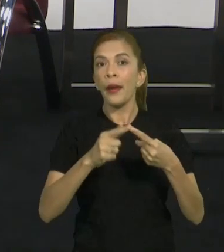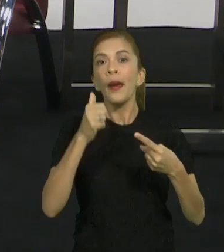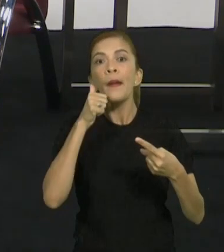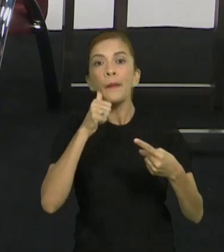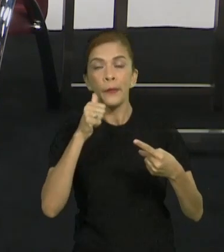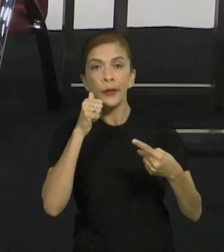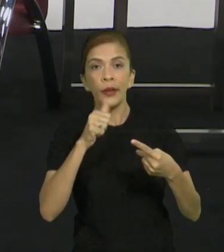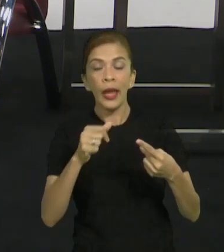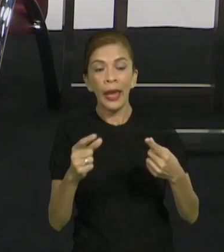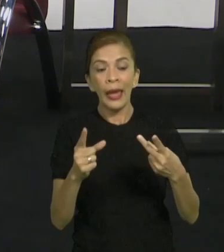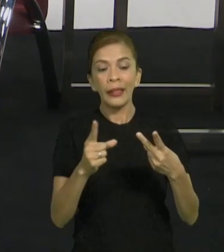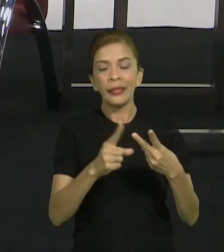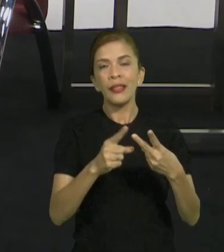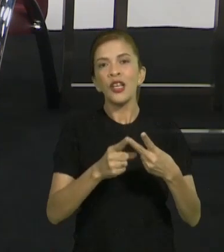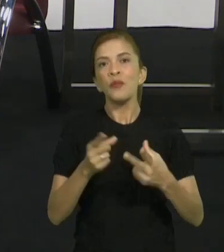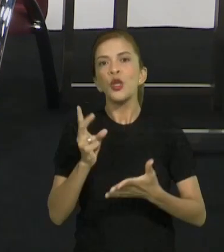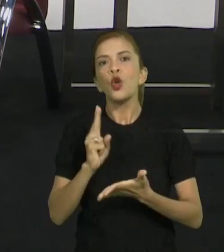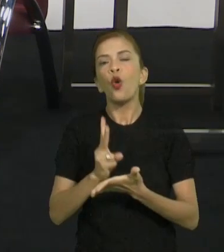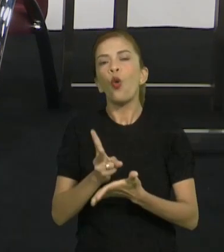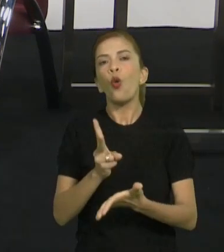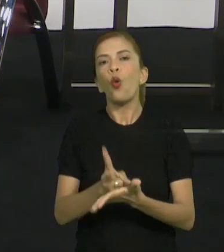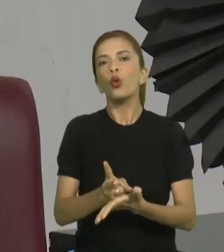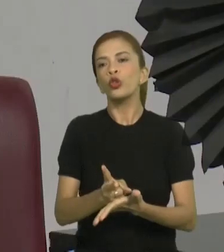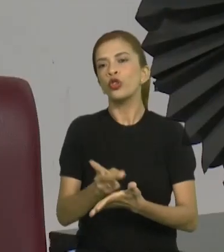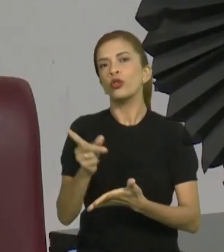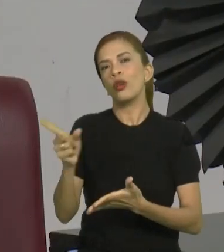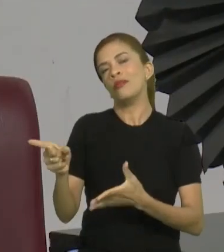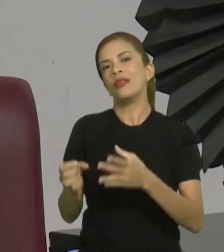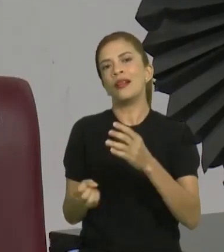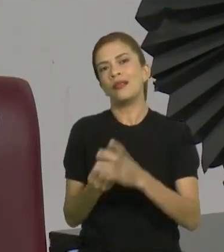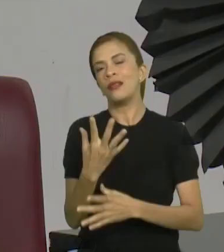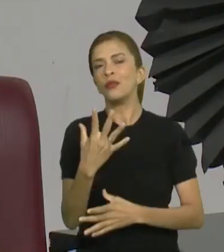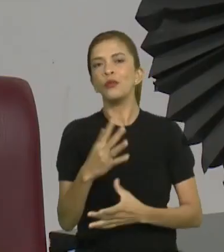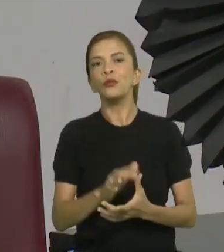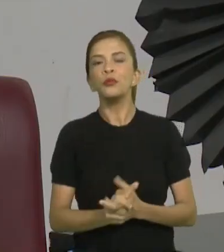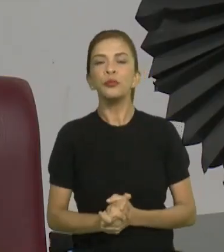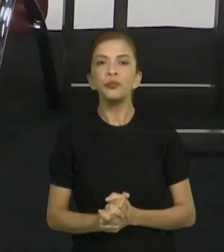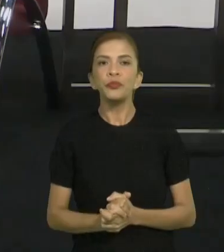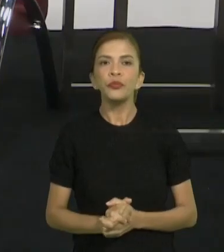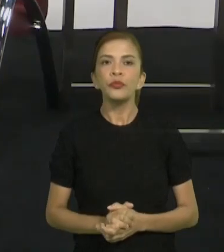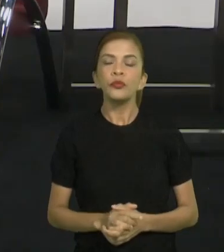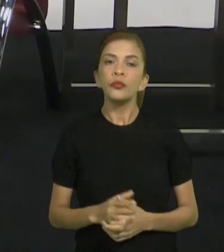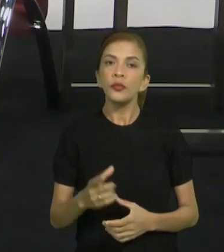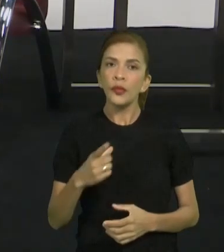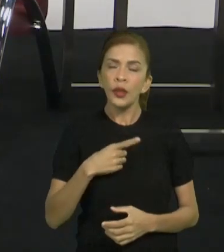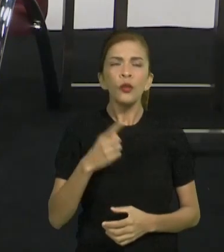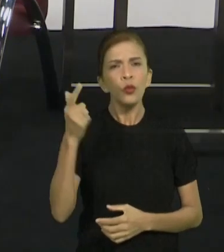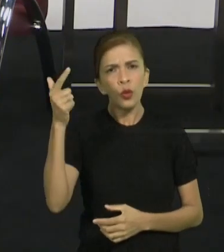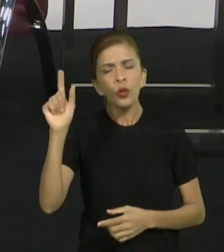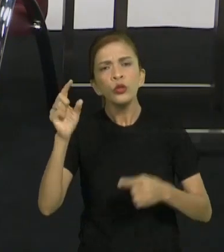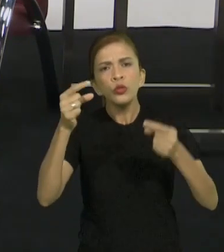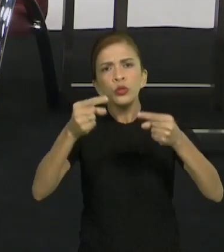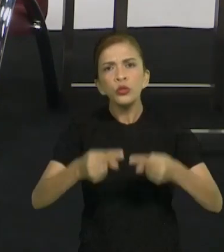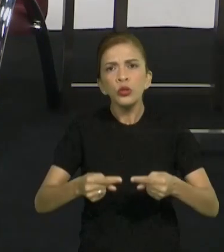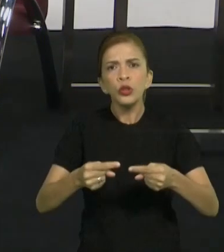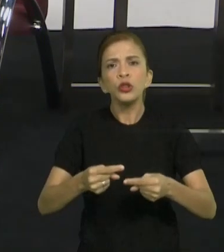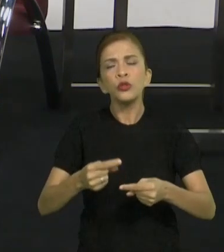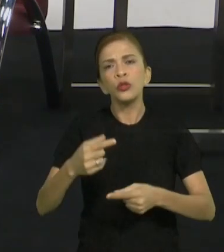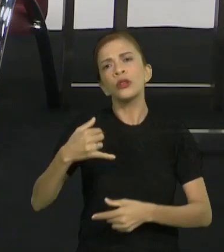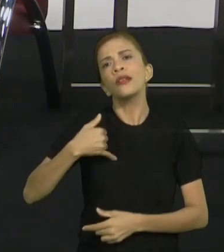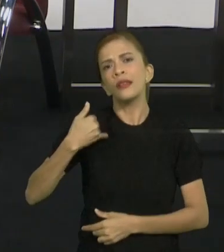o que ela deixou. Você falou que também o outro desafio é porque a questão da idade,